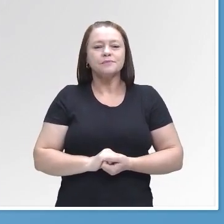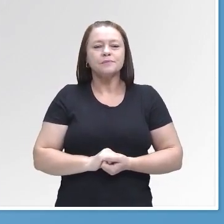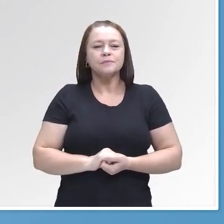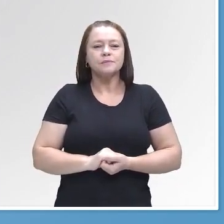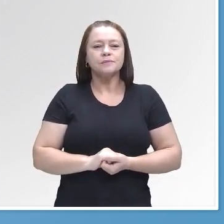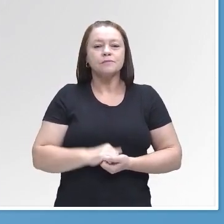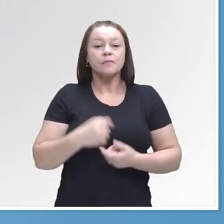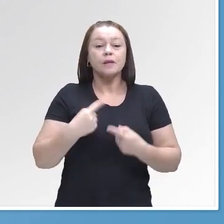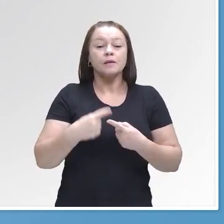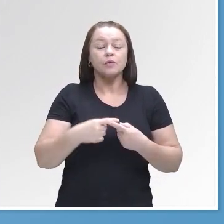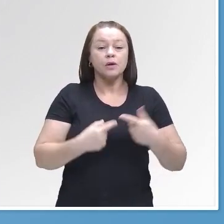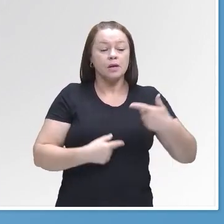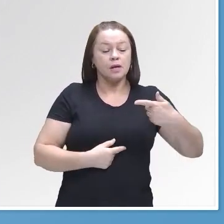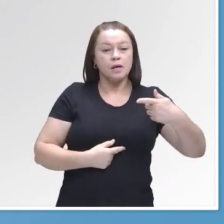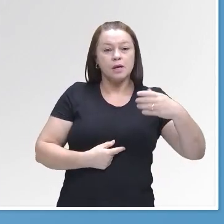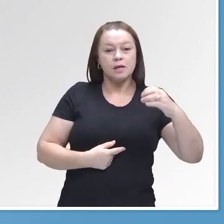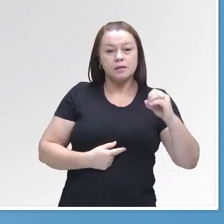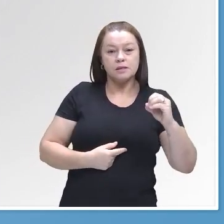70